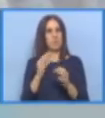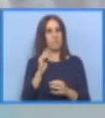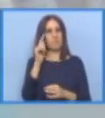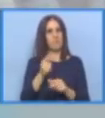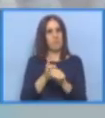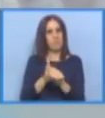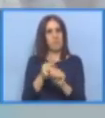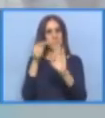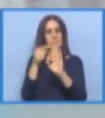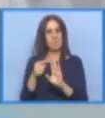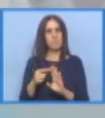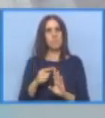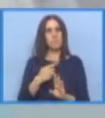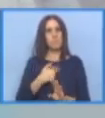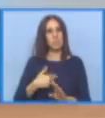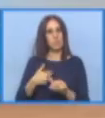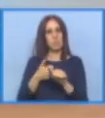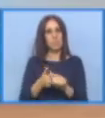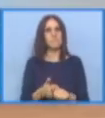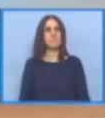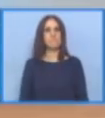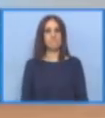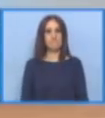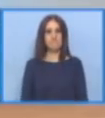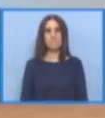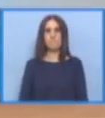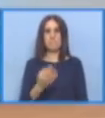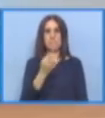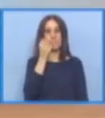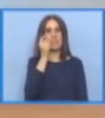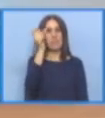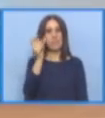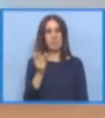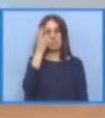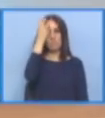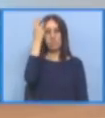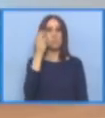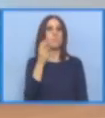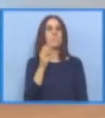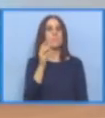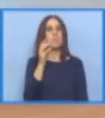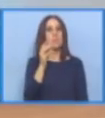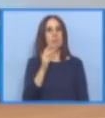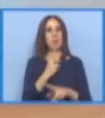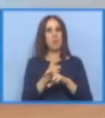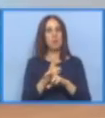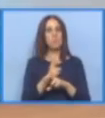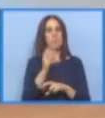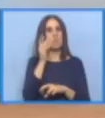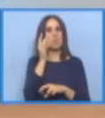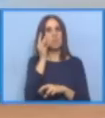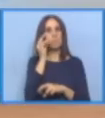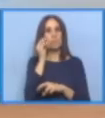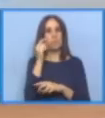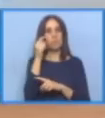aos princípios cristãos que o animavam. Sim, ele era Imperador da Áustria e Rei Apostólico da Hungria, um título que vinha desde o Rei